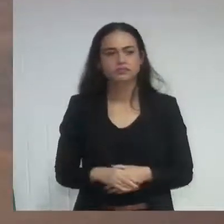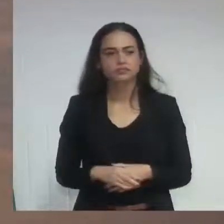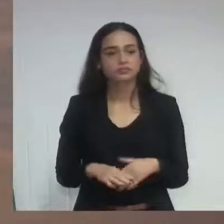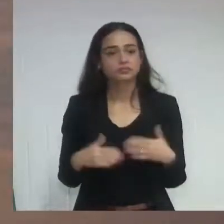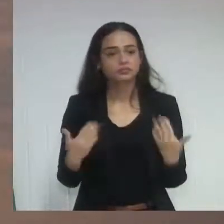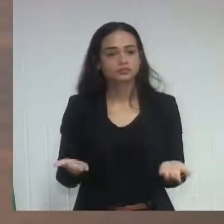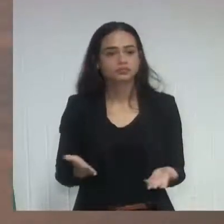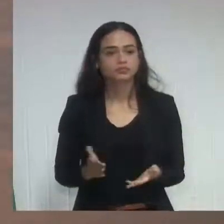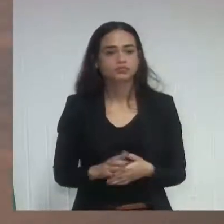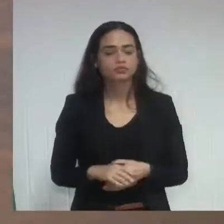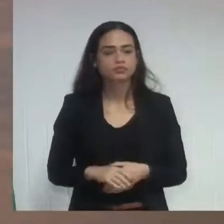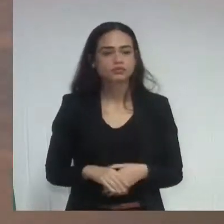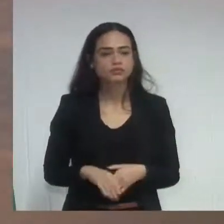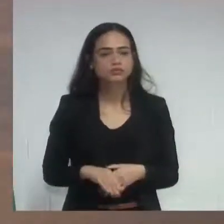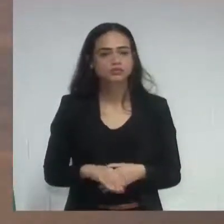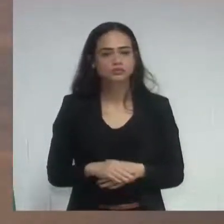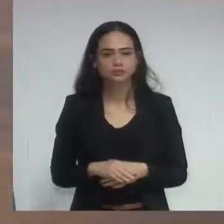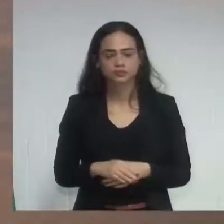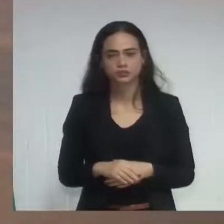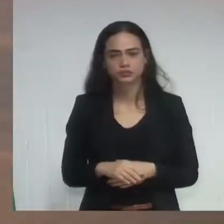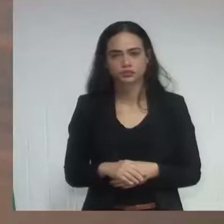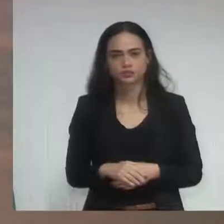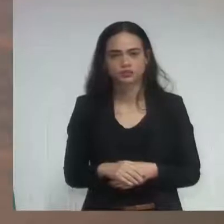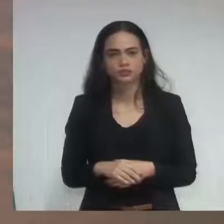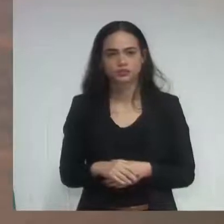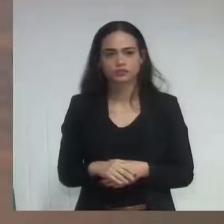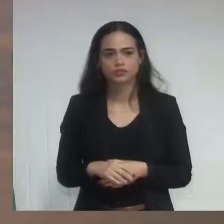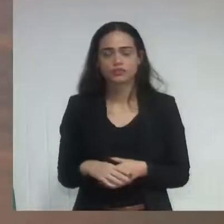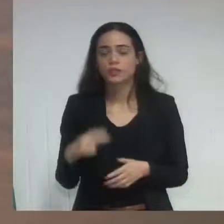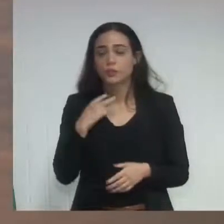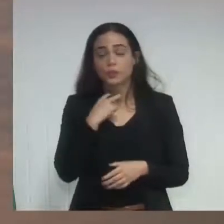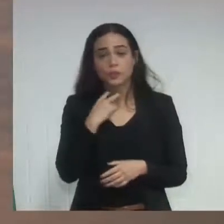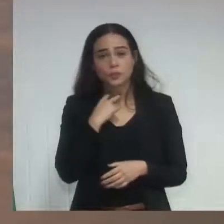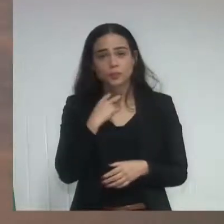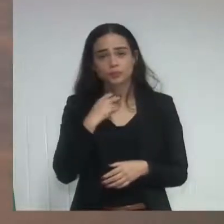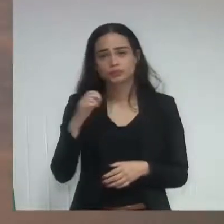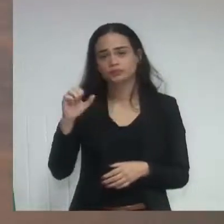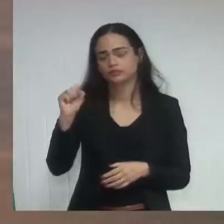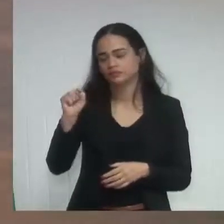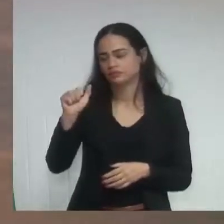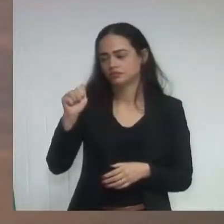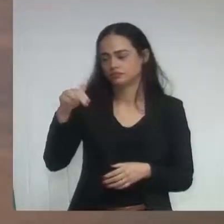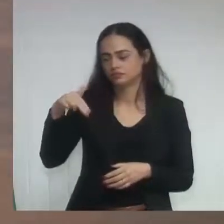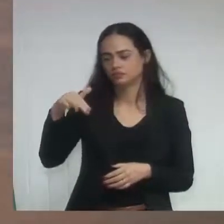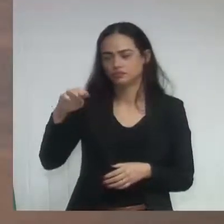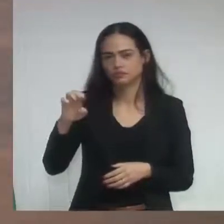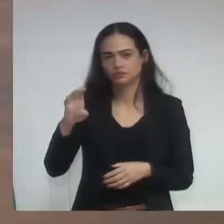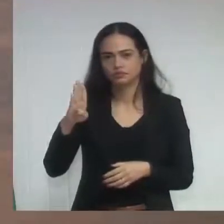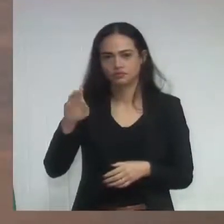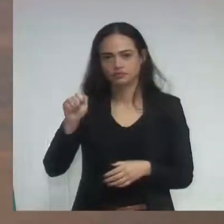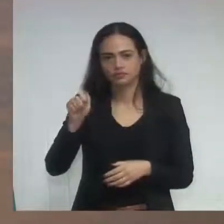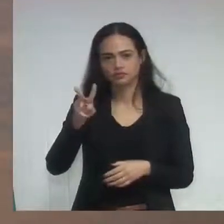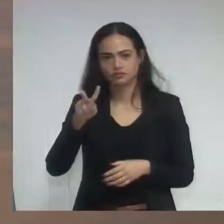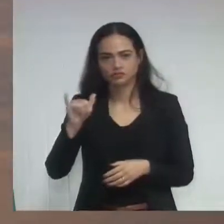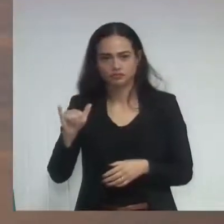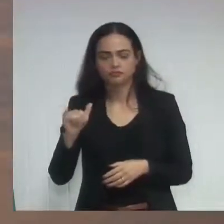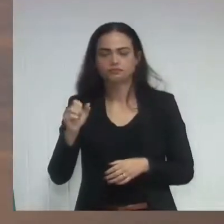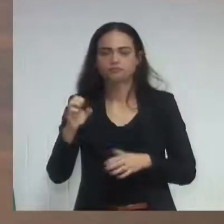forma, não cabe e não pode a Sanebave fazer ou deixar que